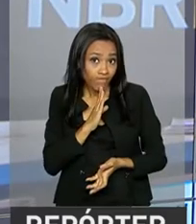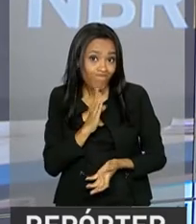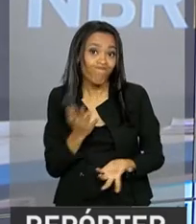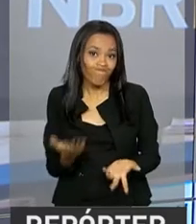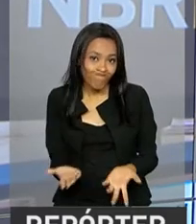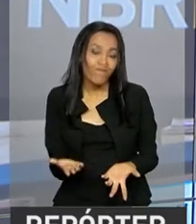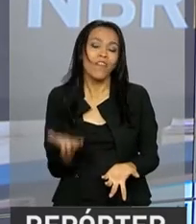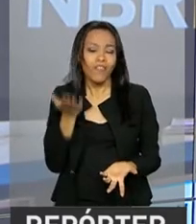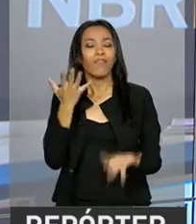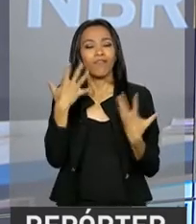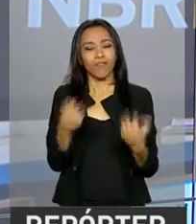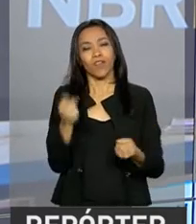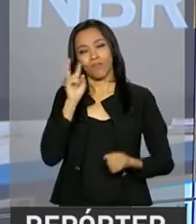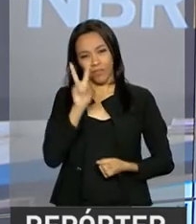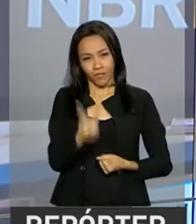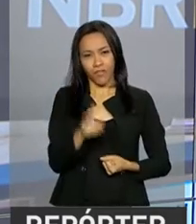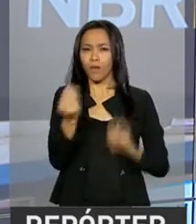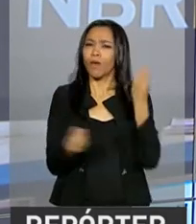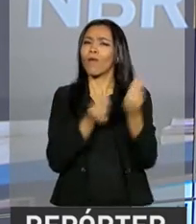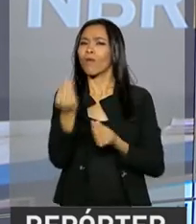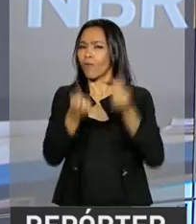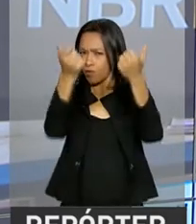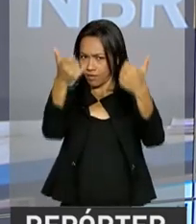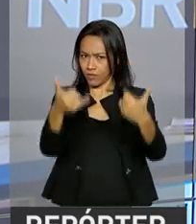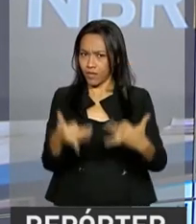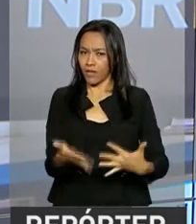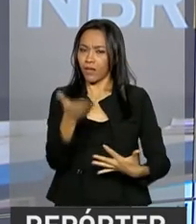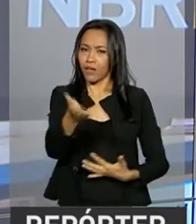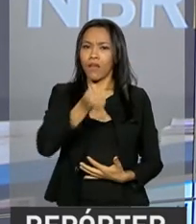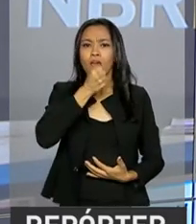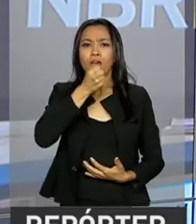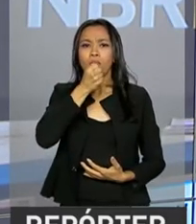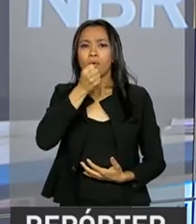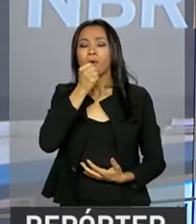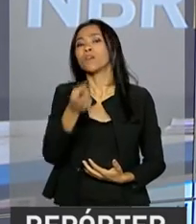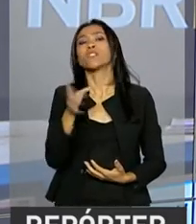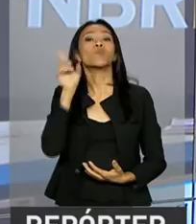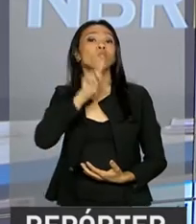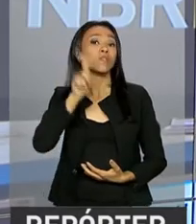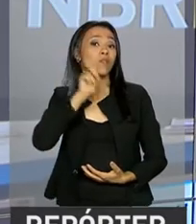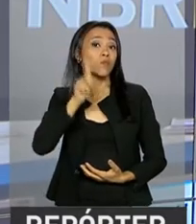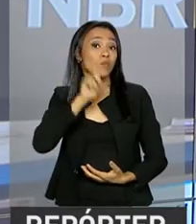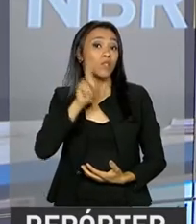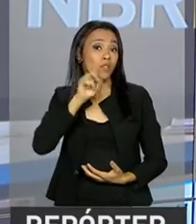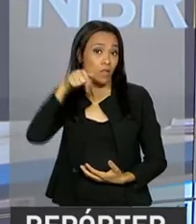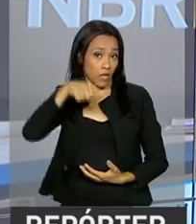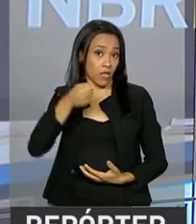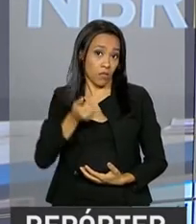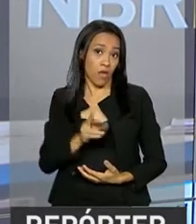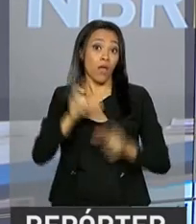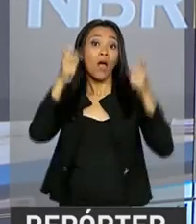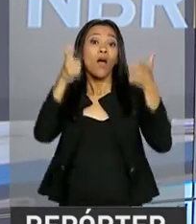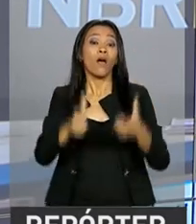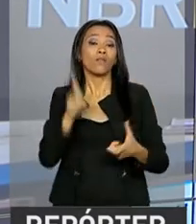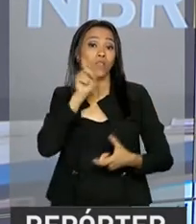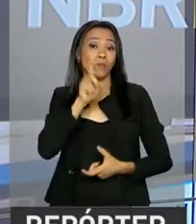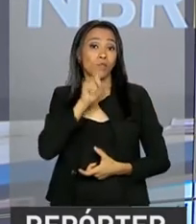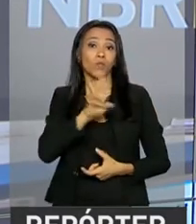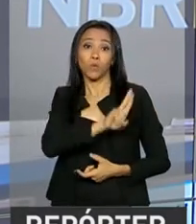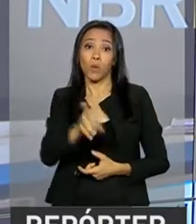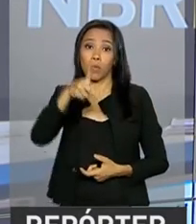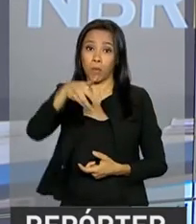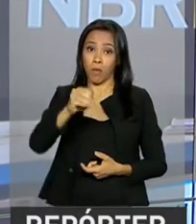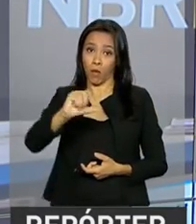países? Vamos então conferir agora na reportagem da nossa correspondente aqui da NBR nos Estados Unidos,